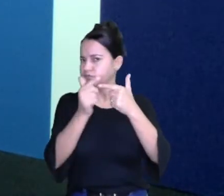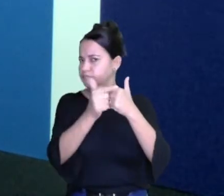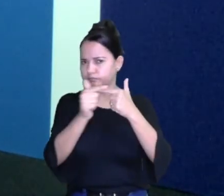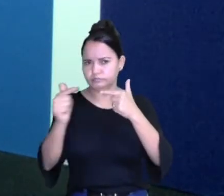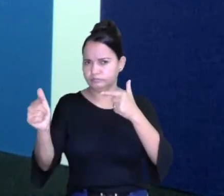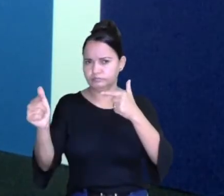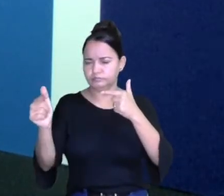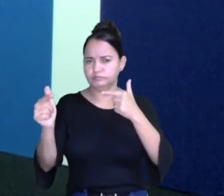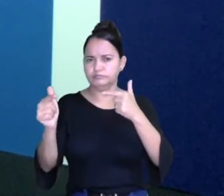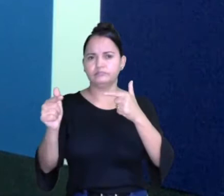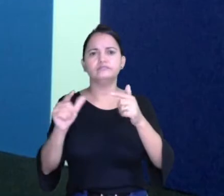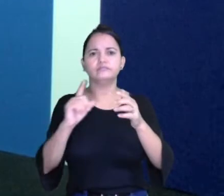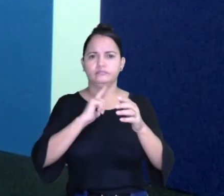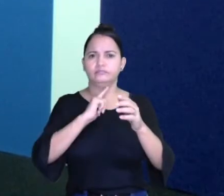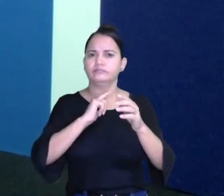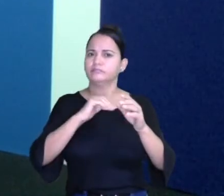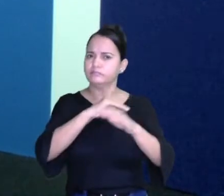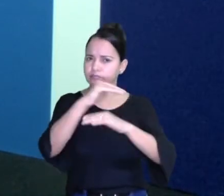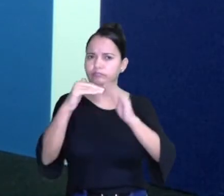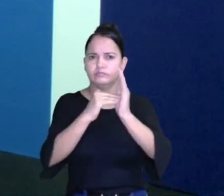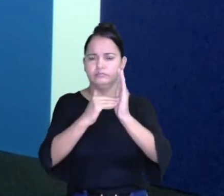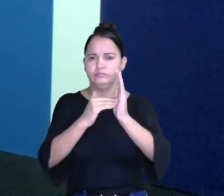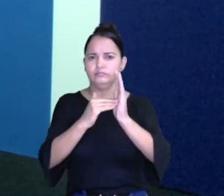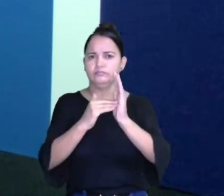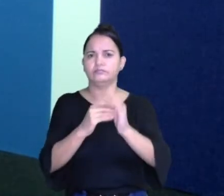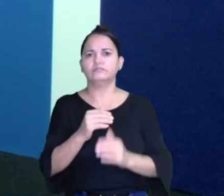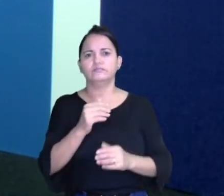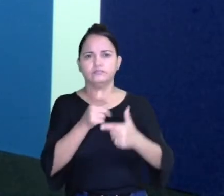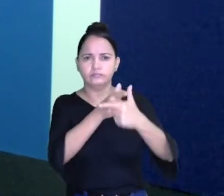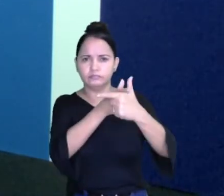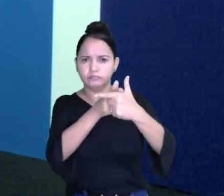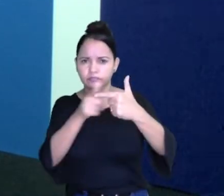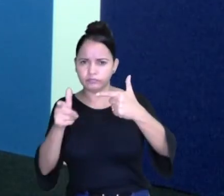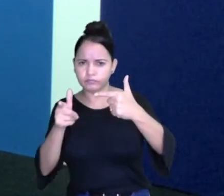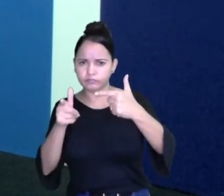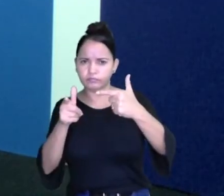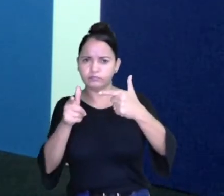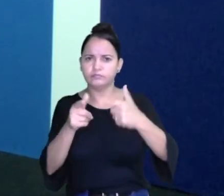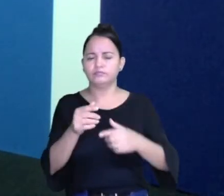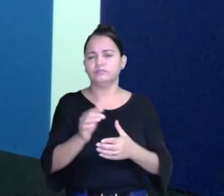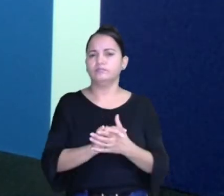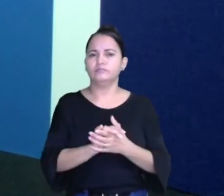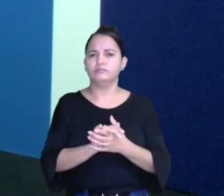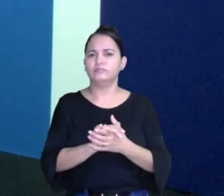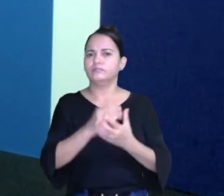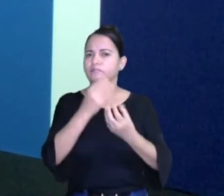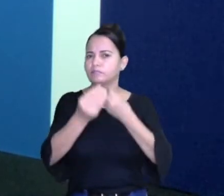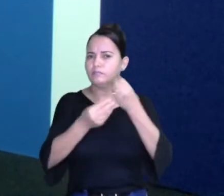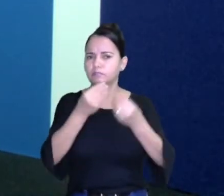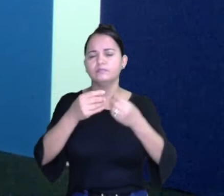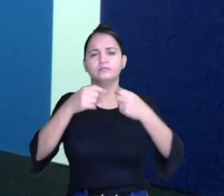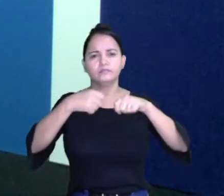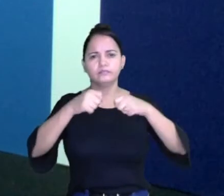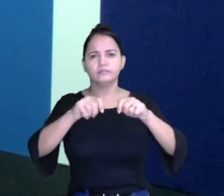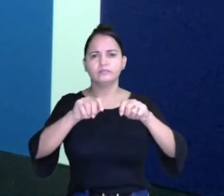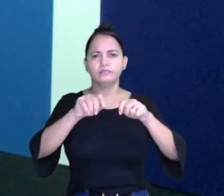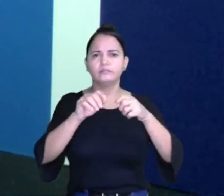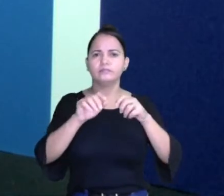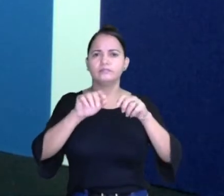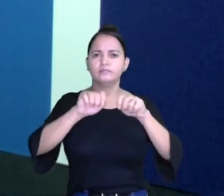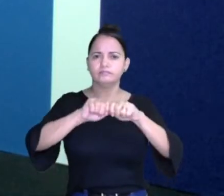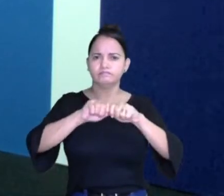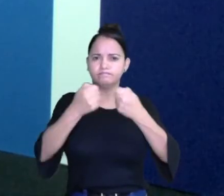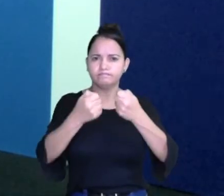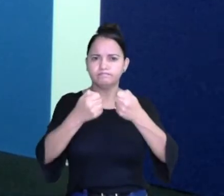completo, então eu vou tratar ele como um inteiro. Então, a divisão de um número inteiro, eu preciso repartir em partes